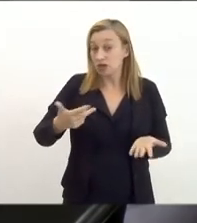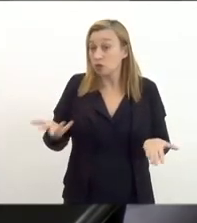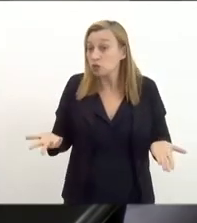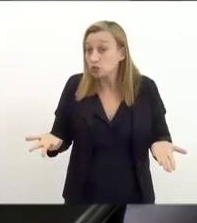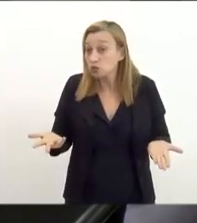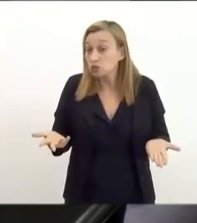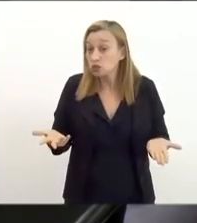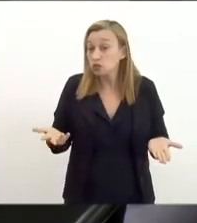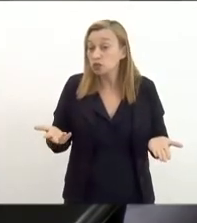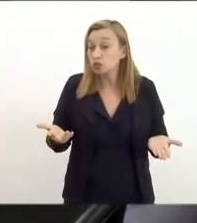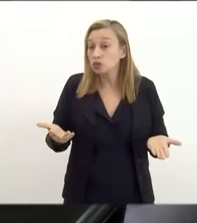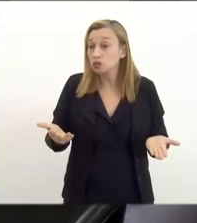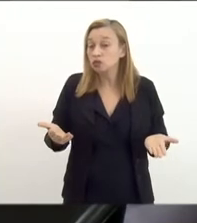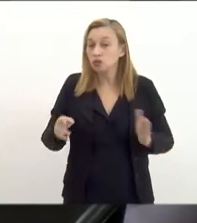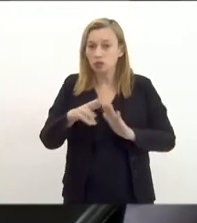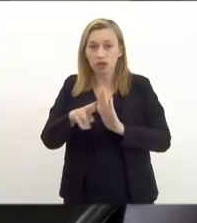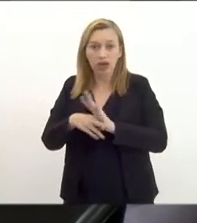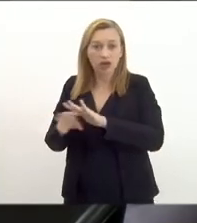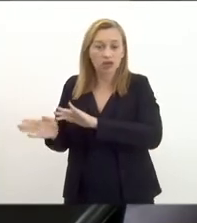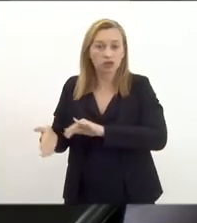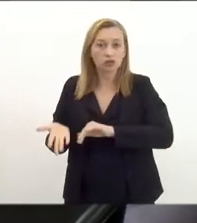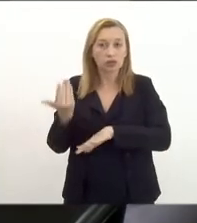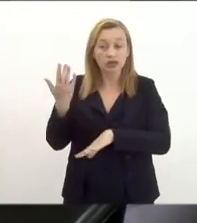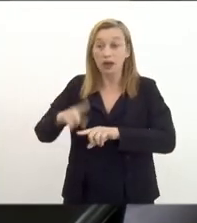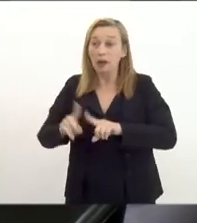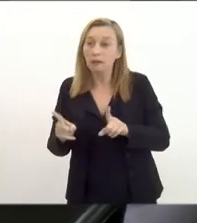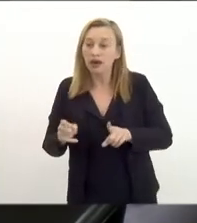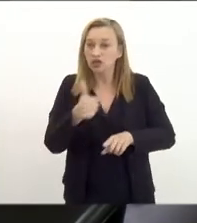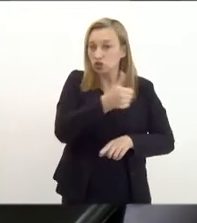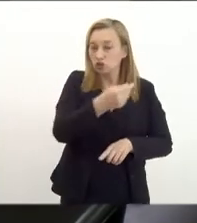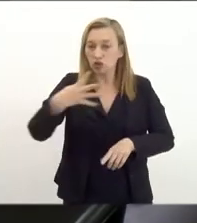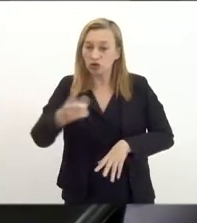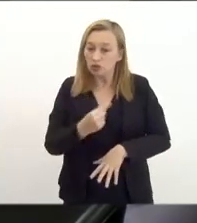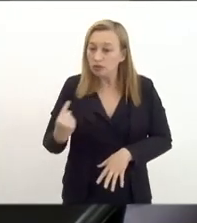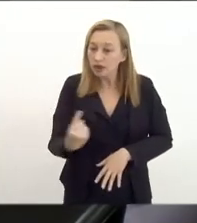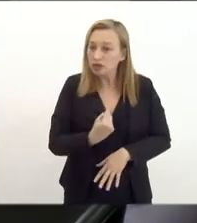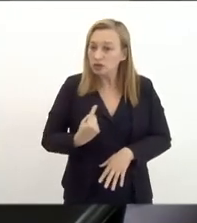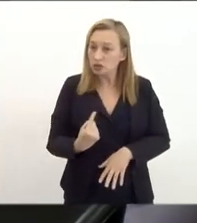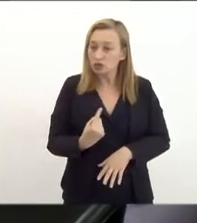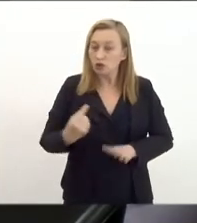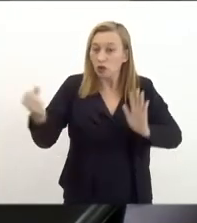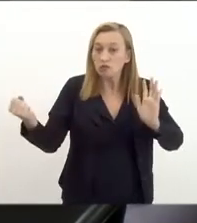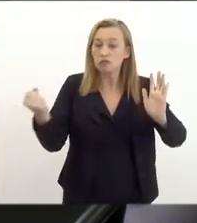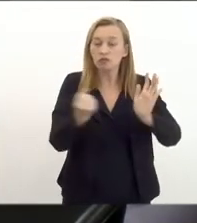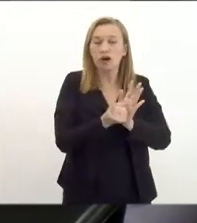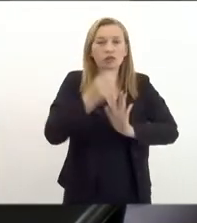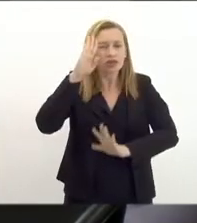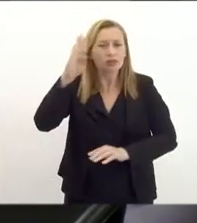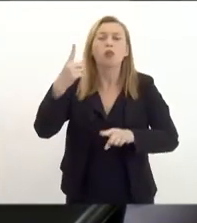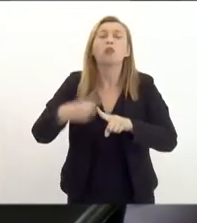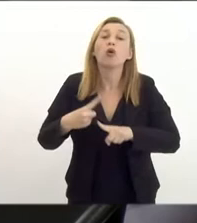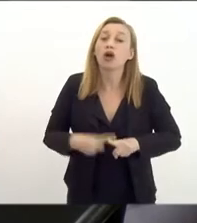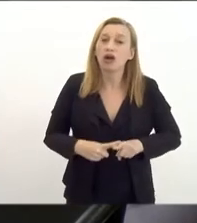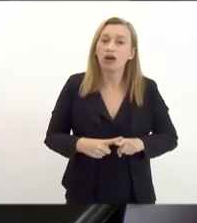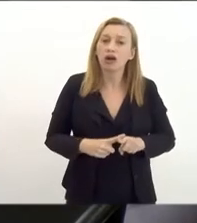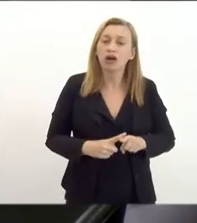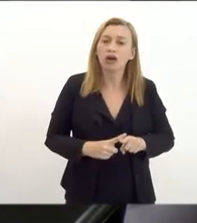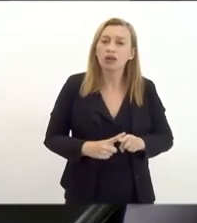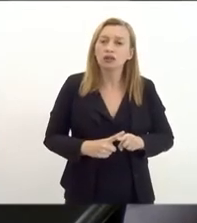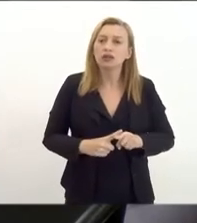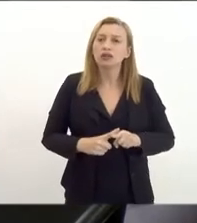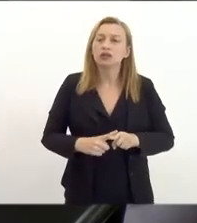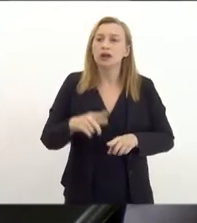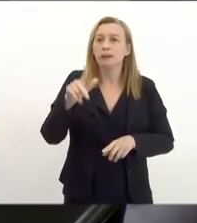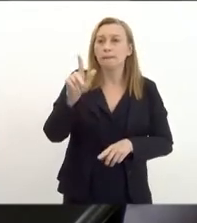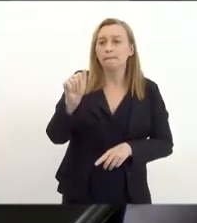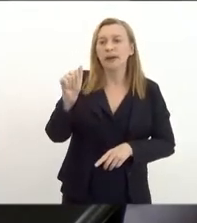é desse passado mas para nós 2014 se tornou um Marco porque ele